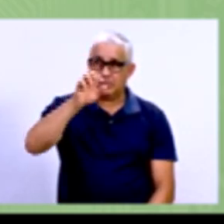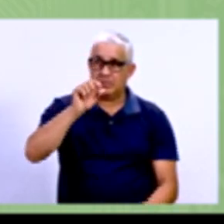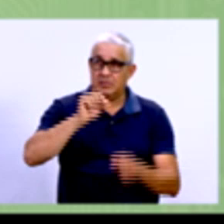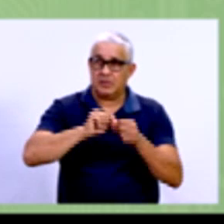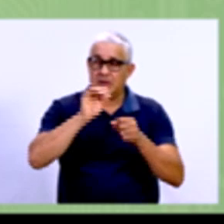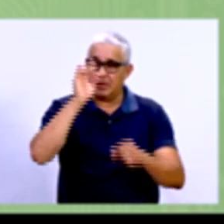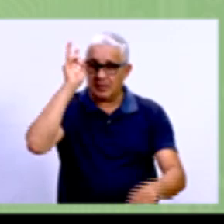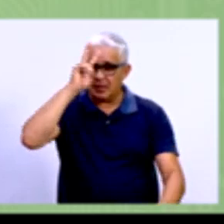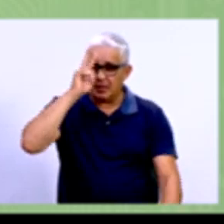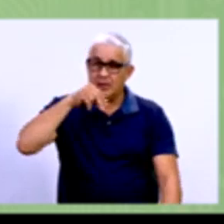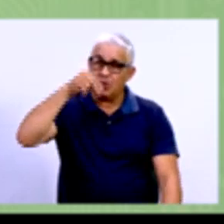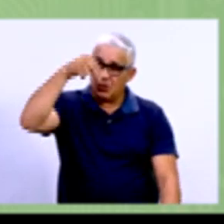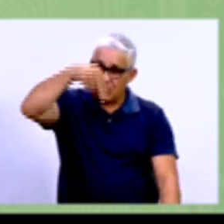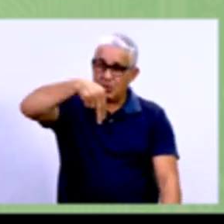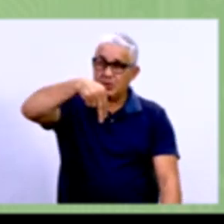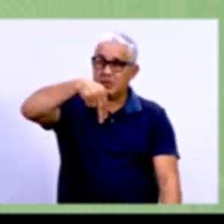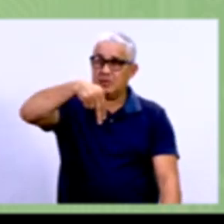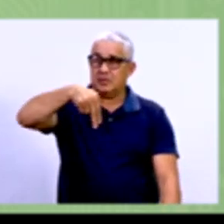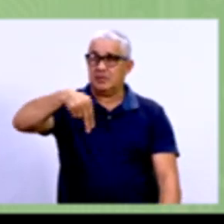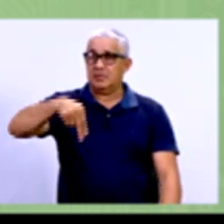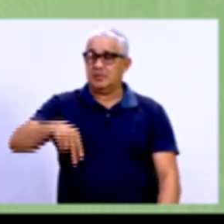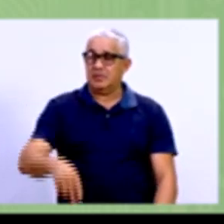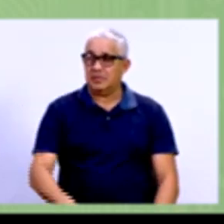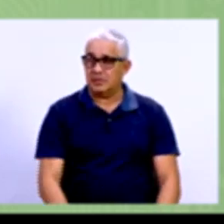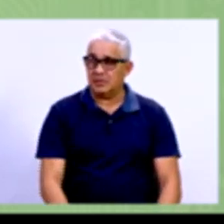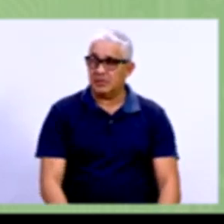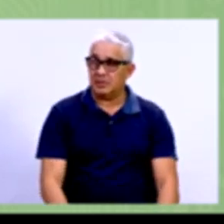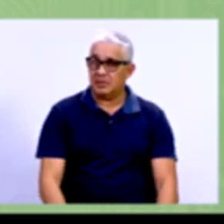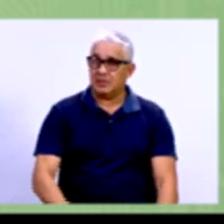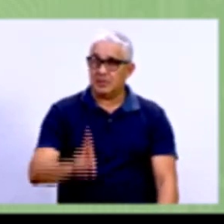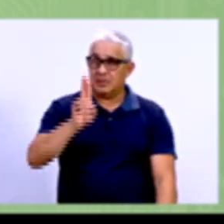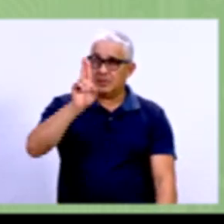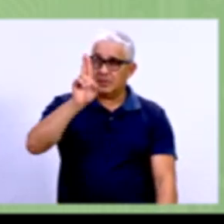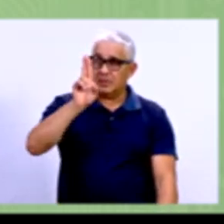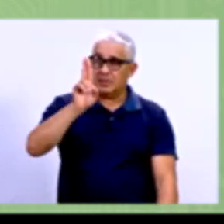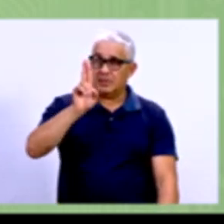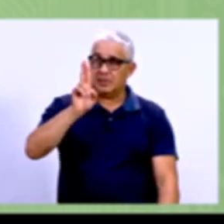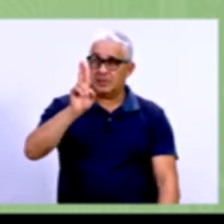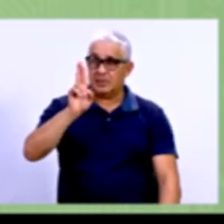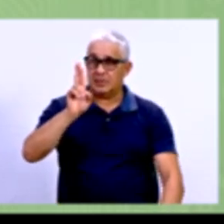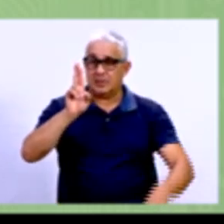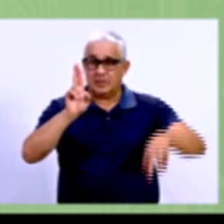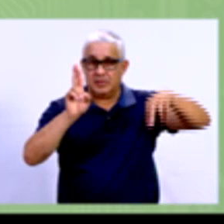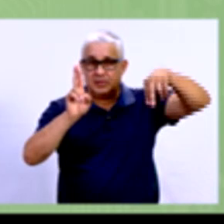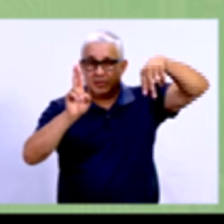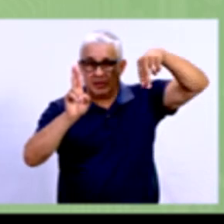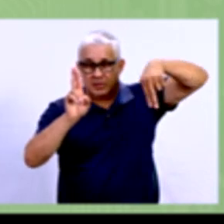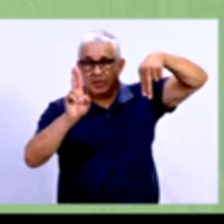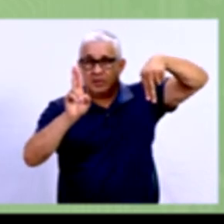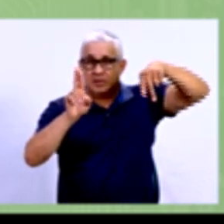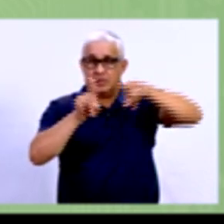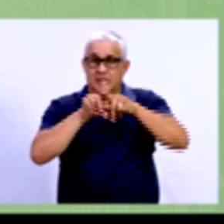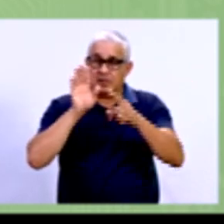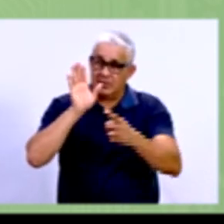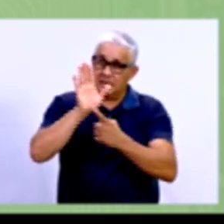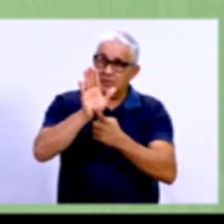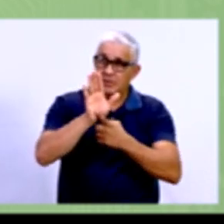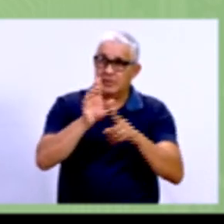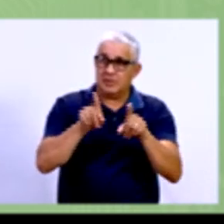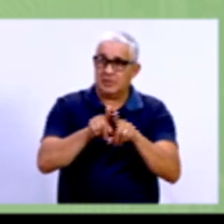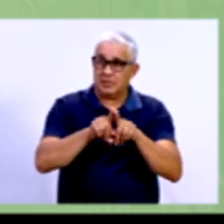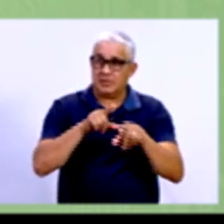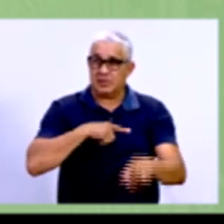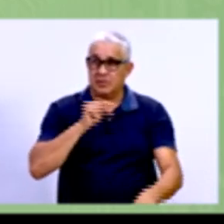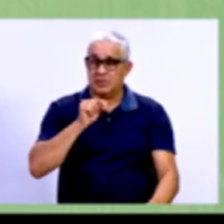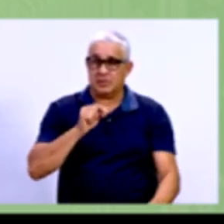fizemos, dentro que N seria o número de observações, que é a nossa amostra, né? E aqui a gente vai